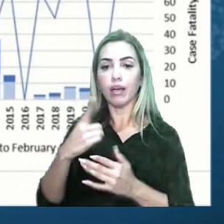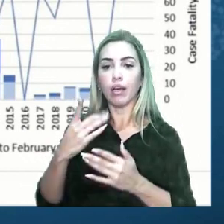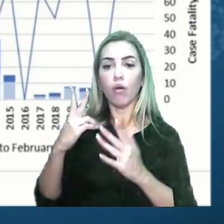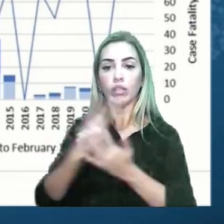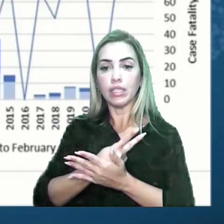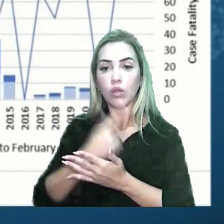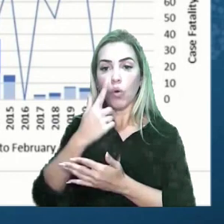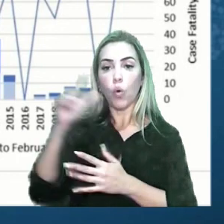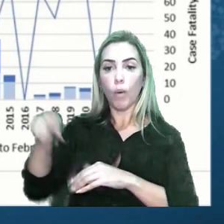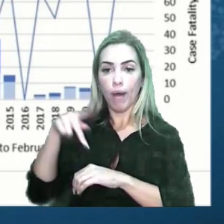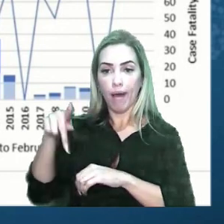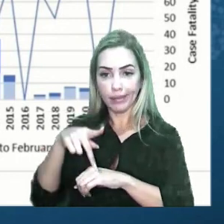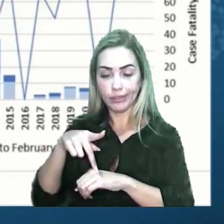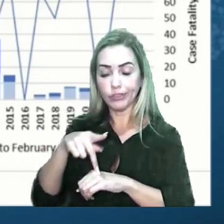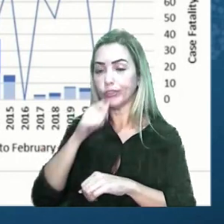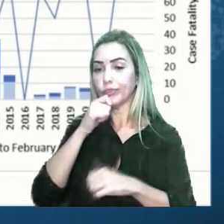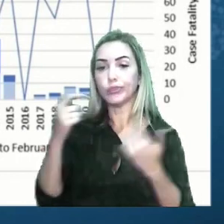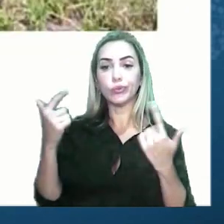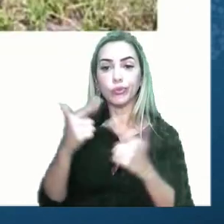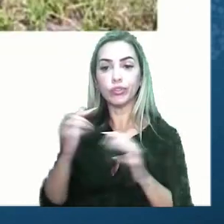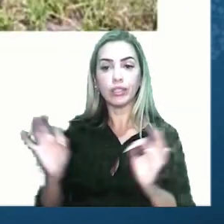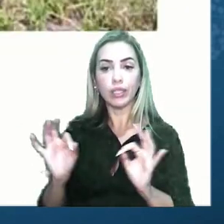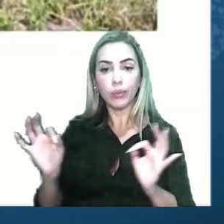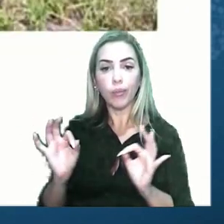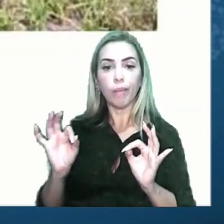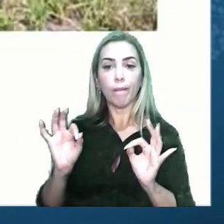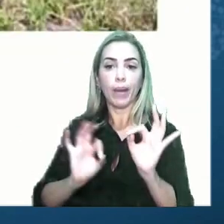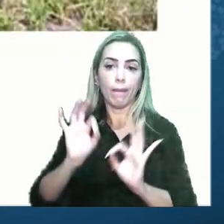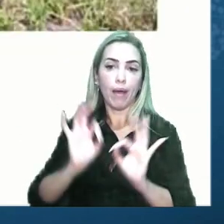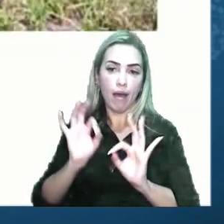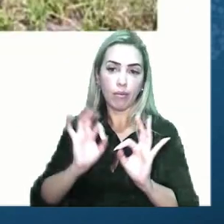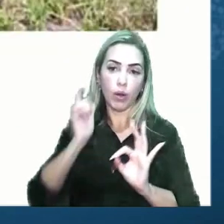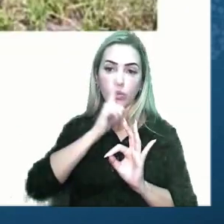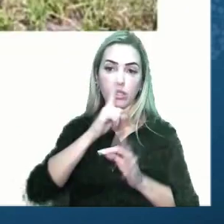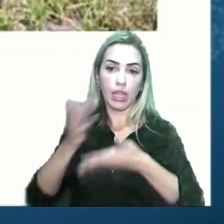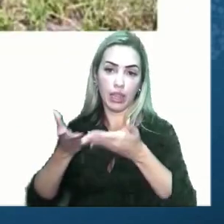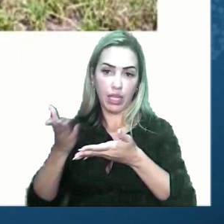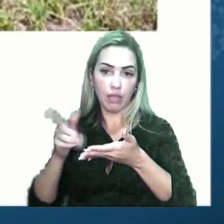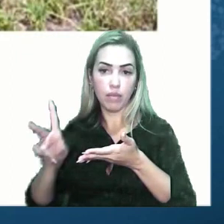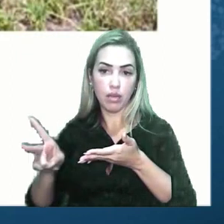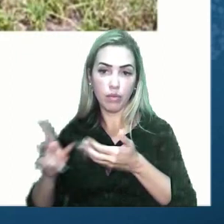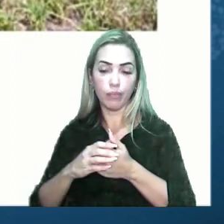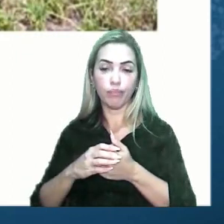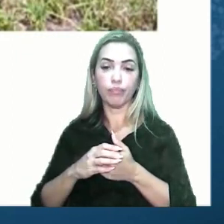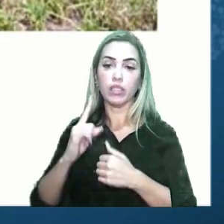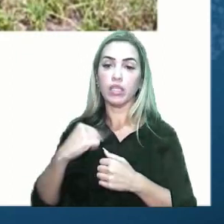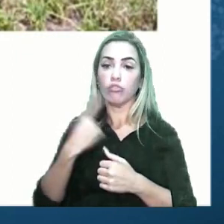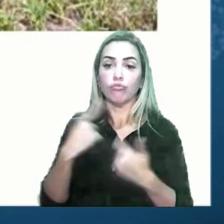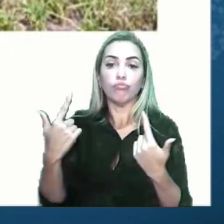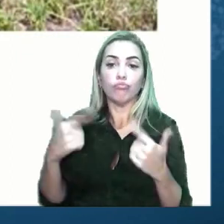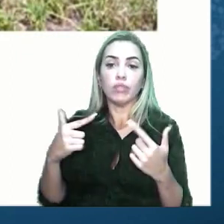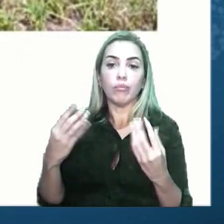acontecido em outro país que não tinha tanto preparo para lidar. E a gente não tem